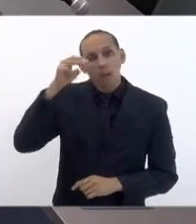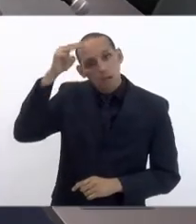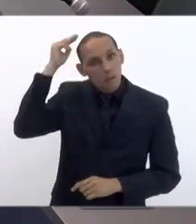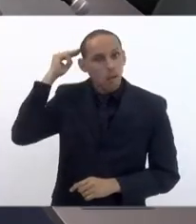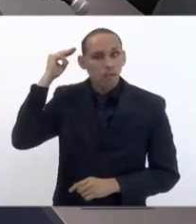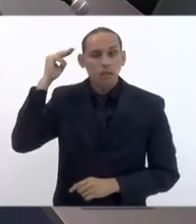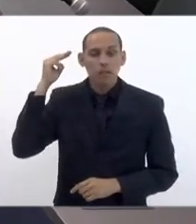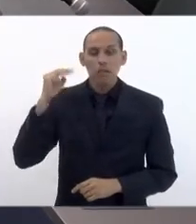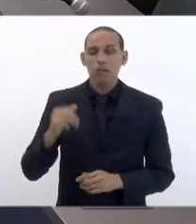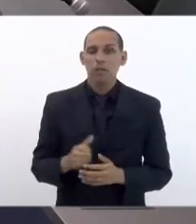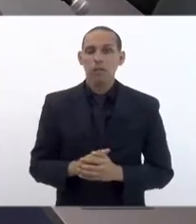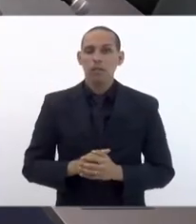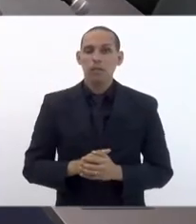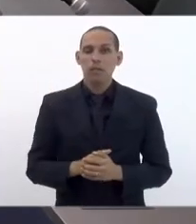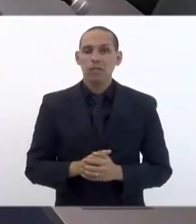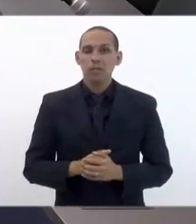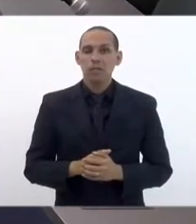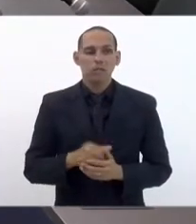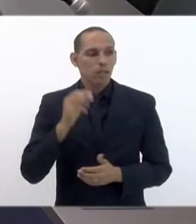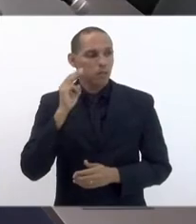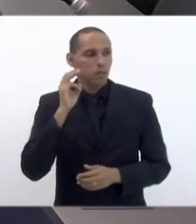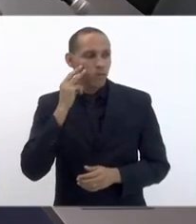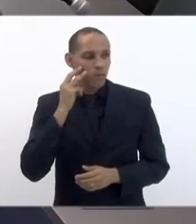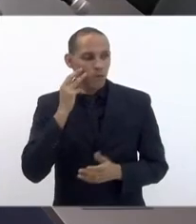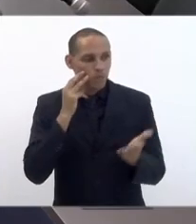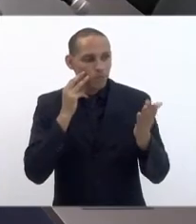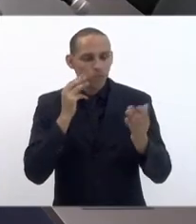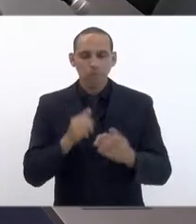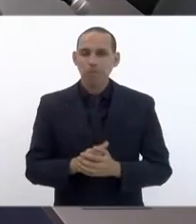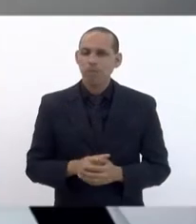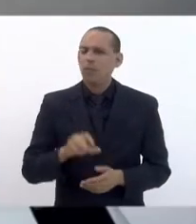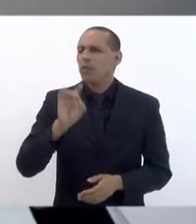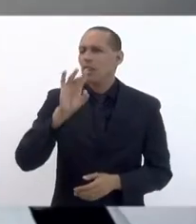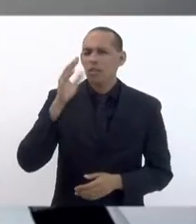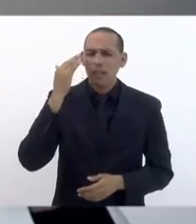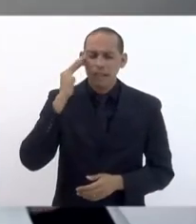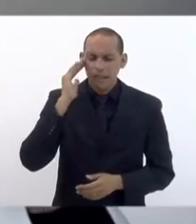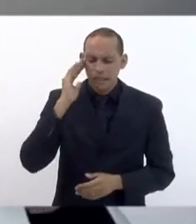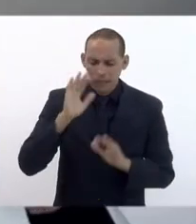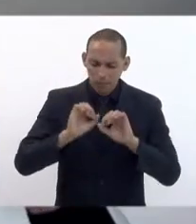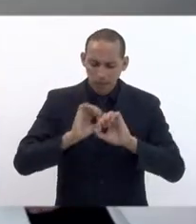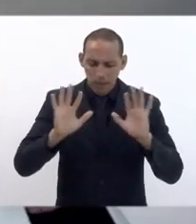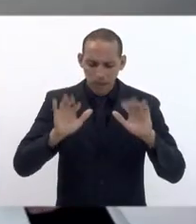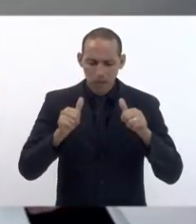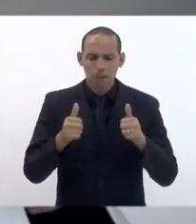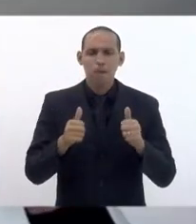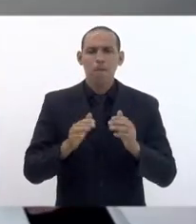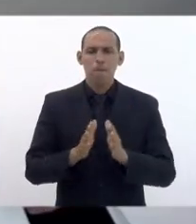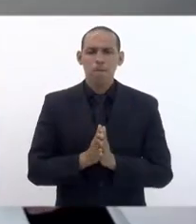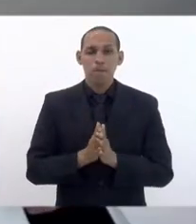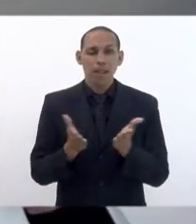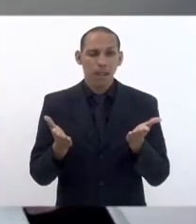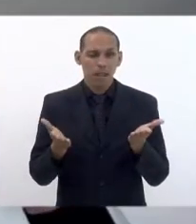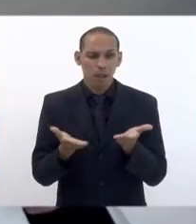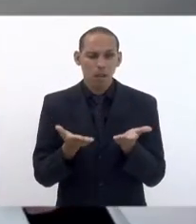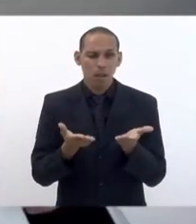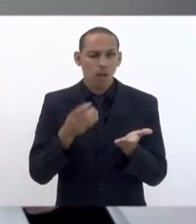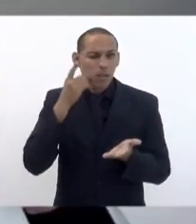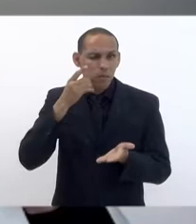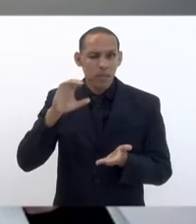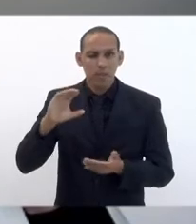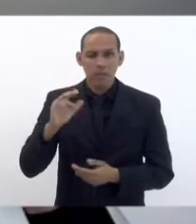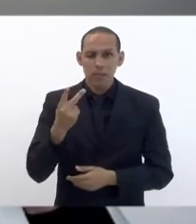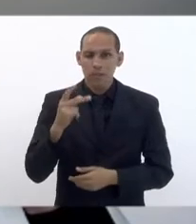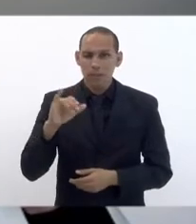do peso. Deputado Valdeque. Deputado Márcio Pacheco. Só para entender, Agora, o deputado Chico